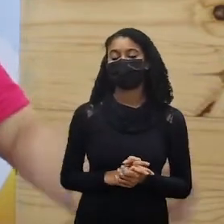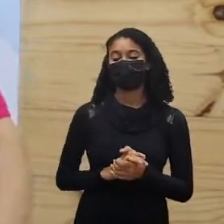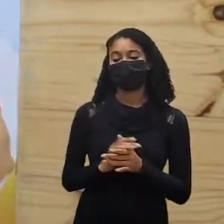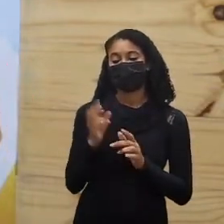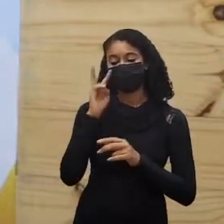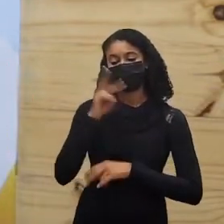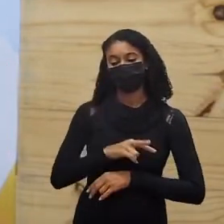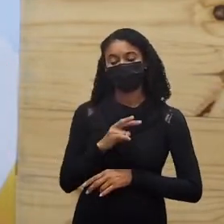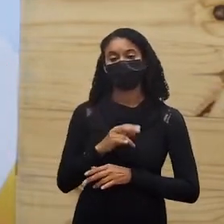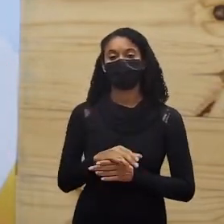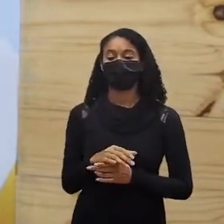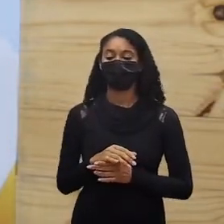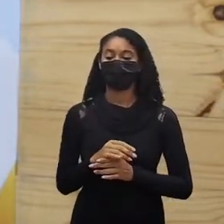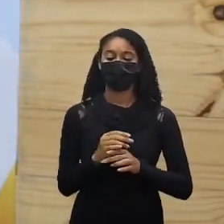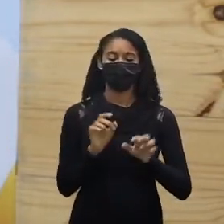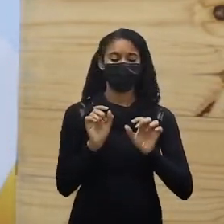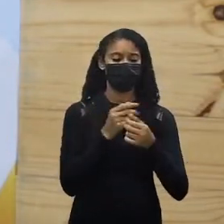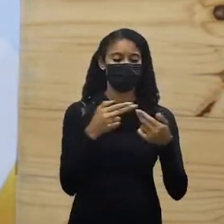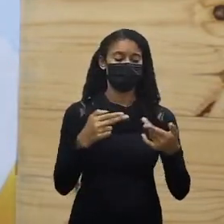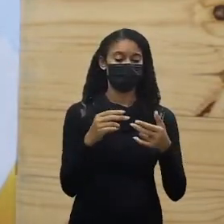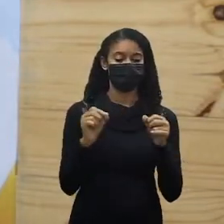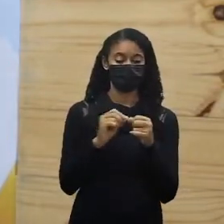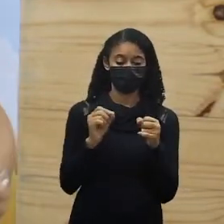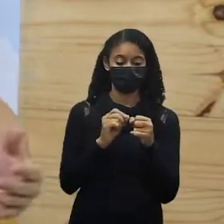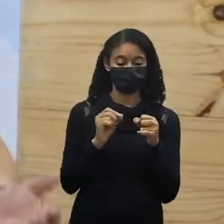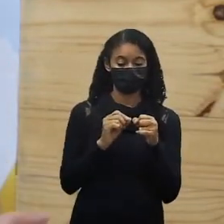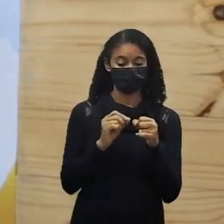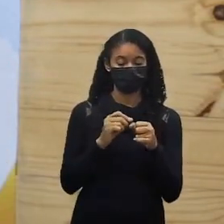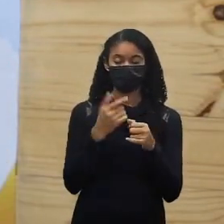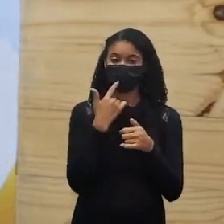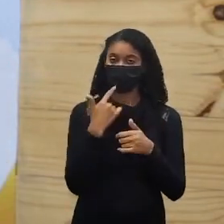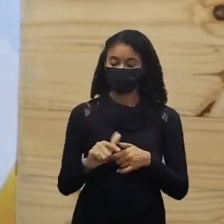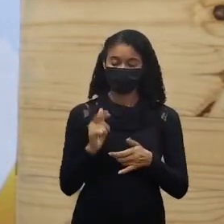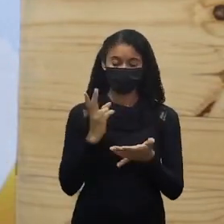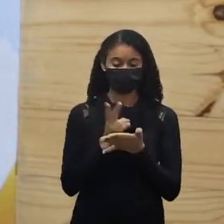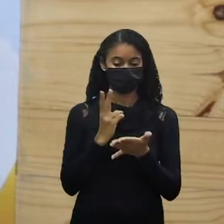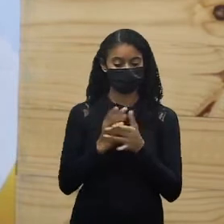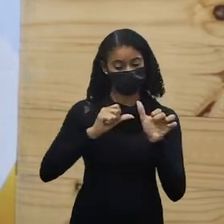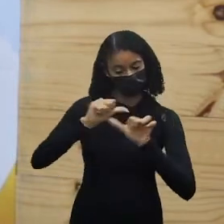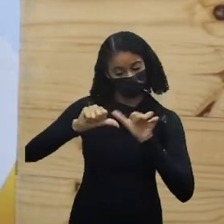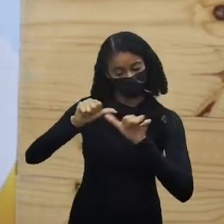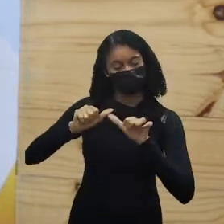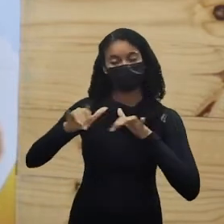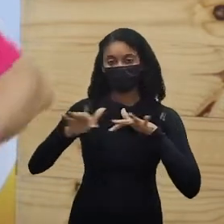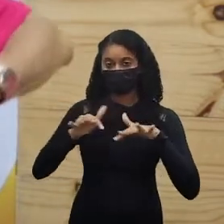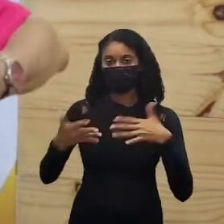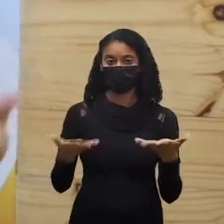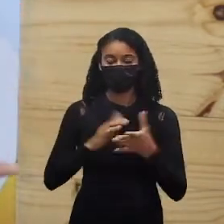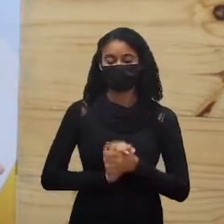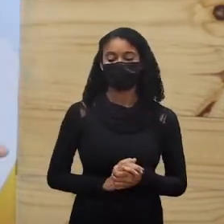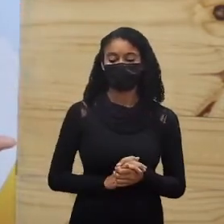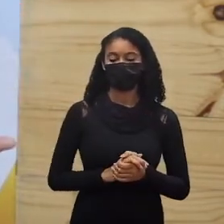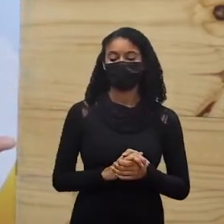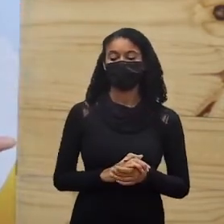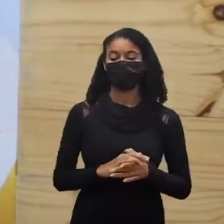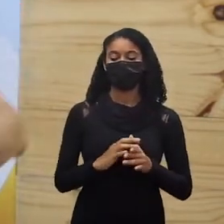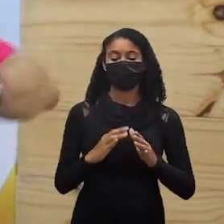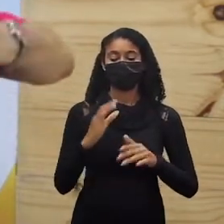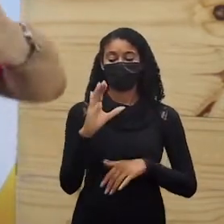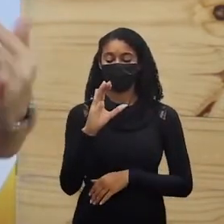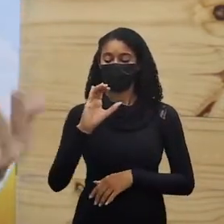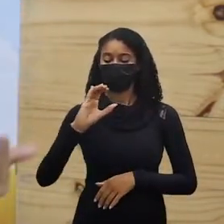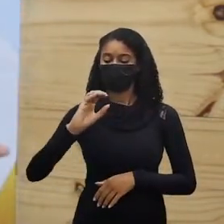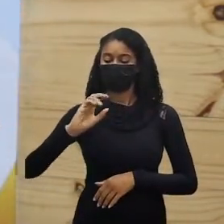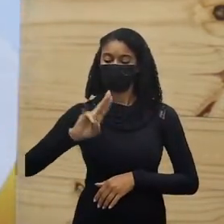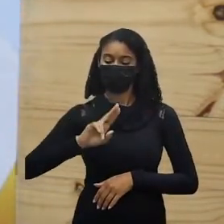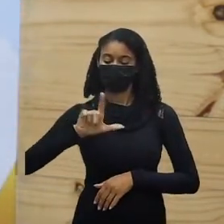certo? E a língua que está em movimento. É importante salientar que a norma culta é um patrimônio. A gramática é